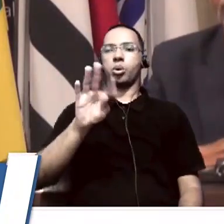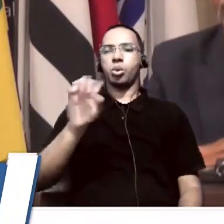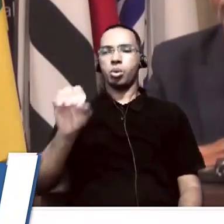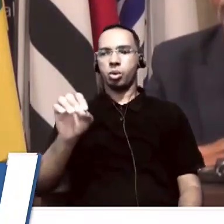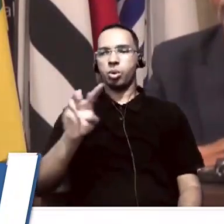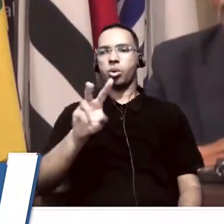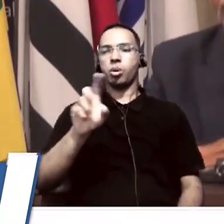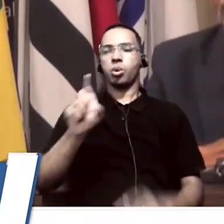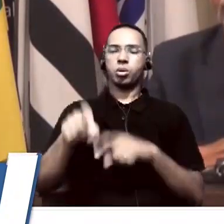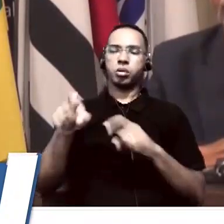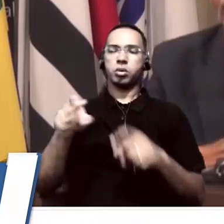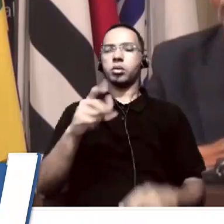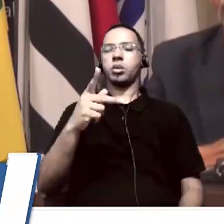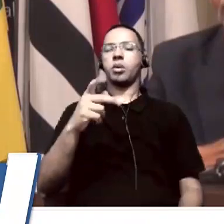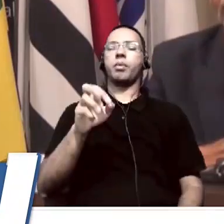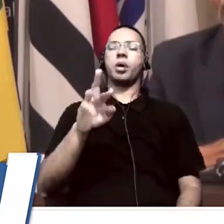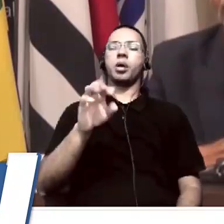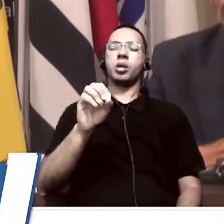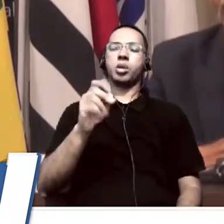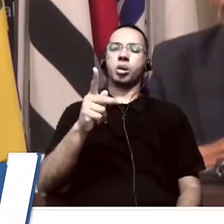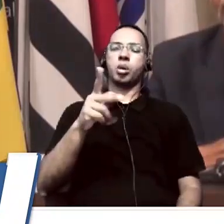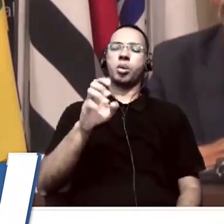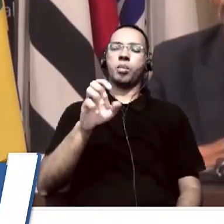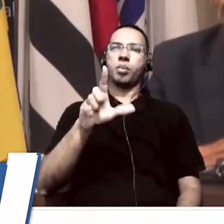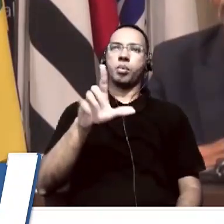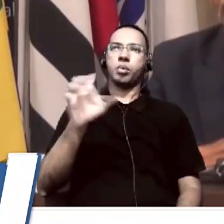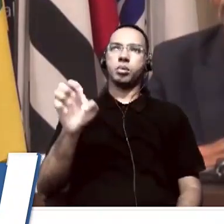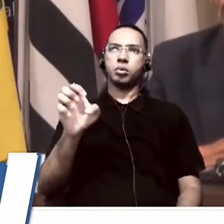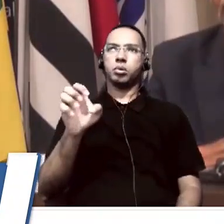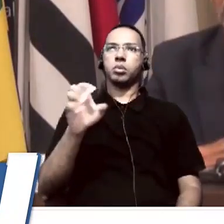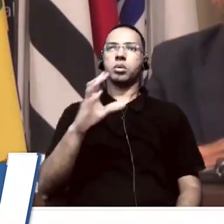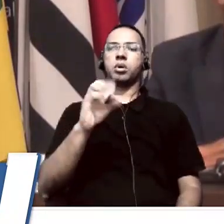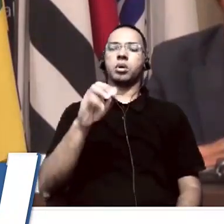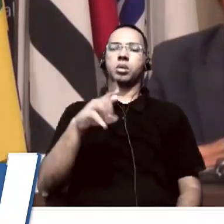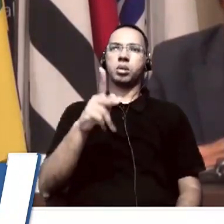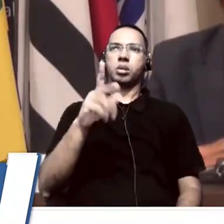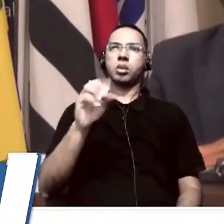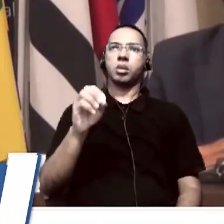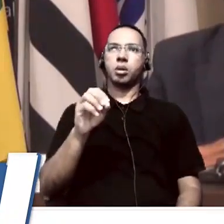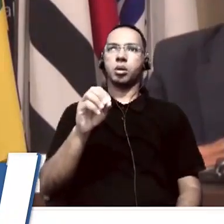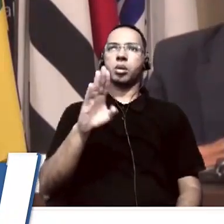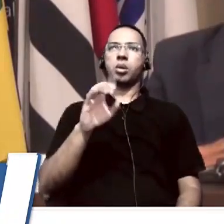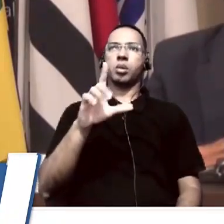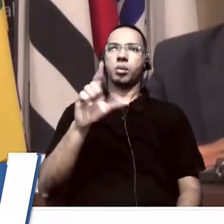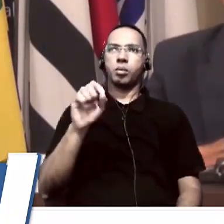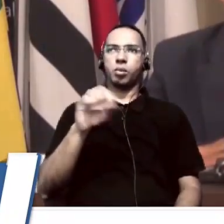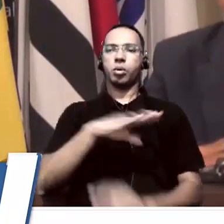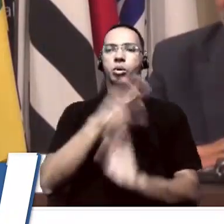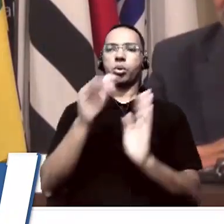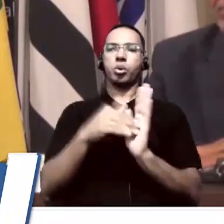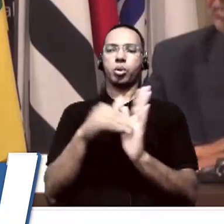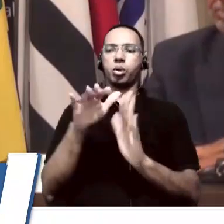Cambuí, Paineiras, Campo Belo, Miramontes, toda aquela região agora